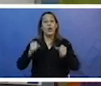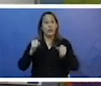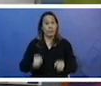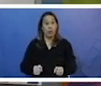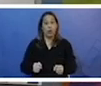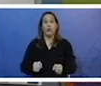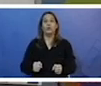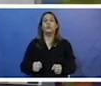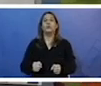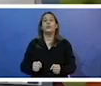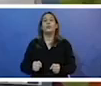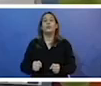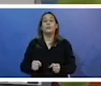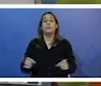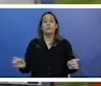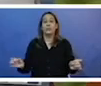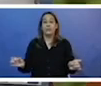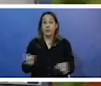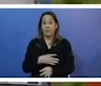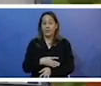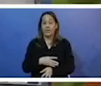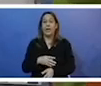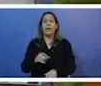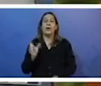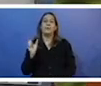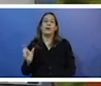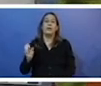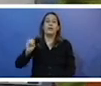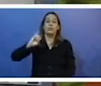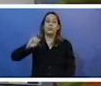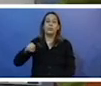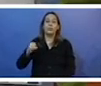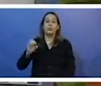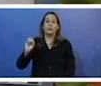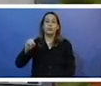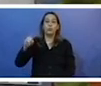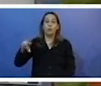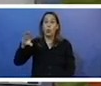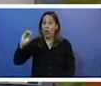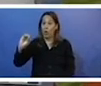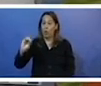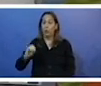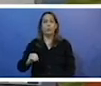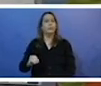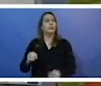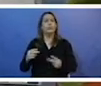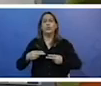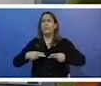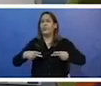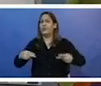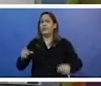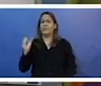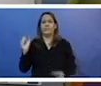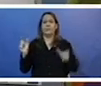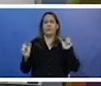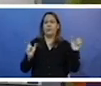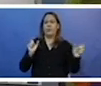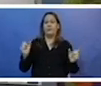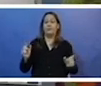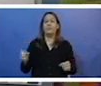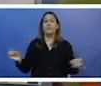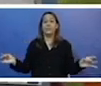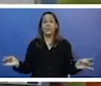Poderia, e agora para completar, poderia ser João, coração, mamão, mão,